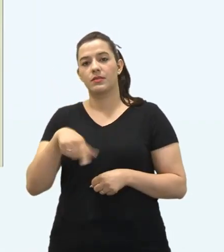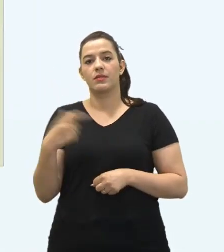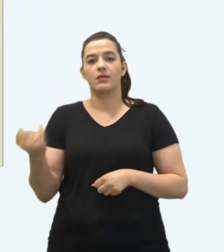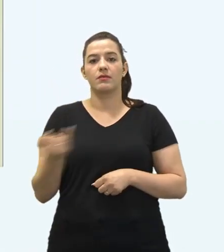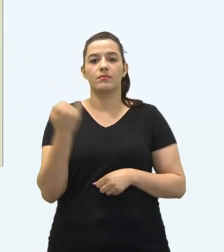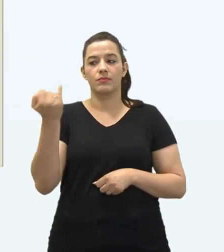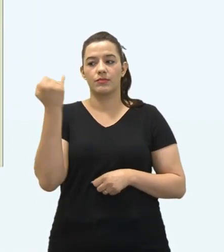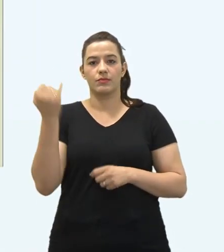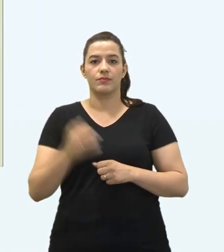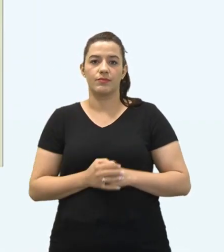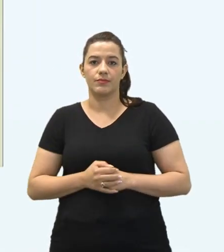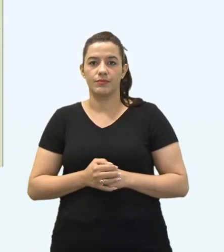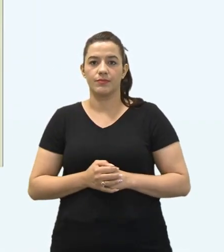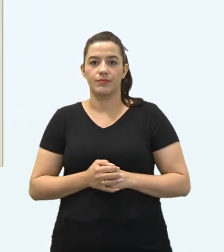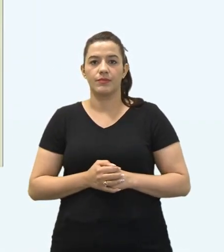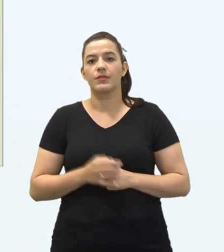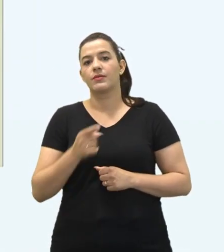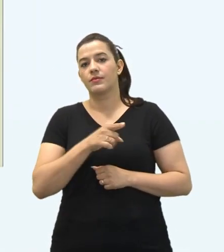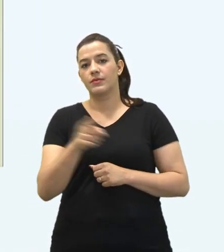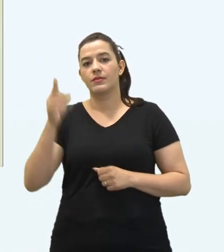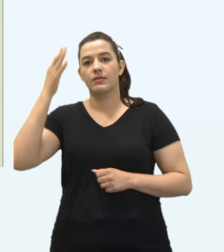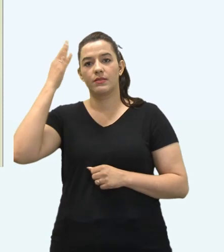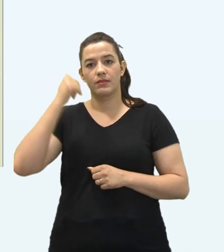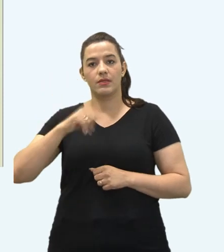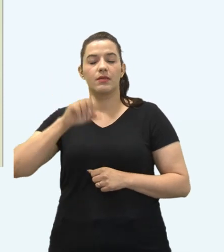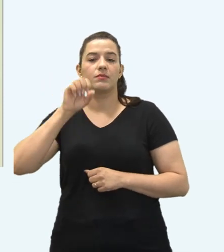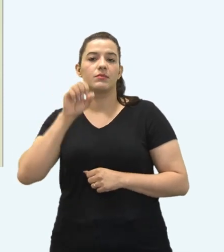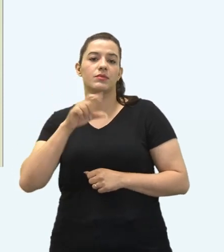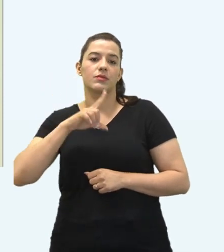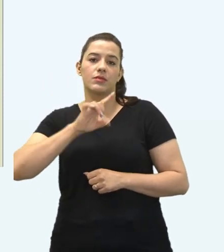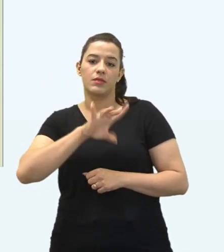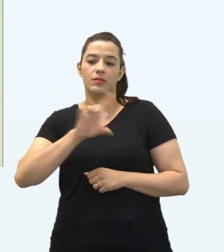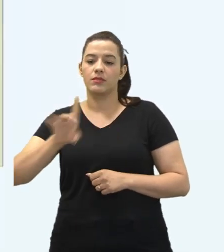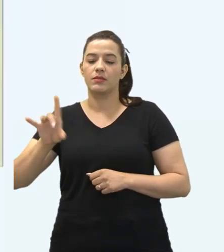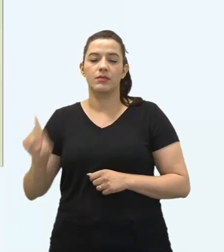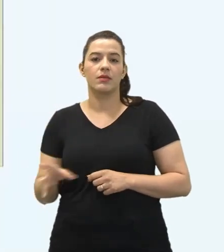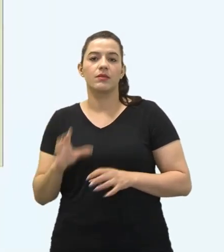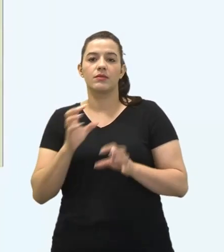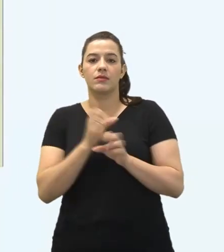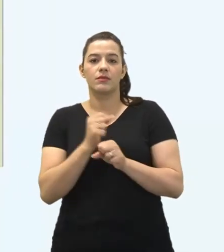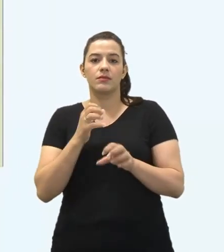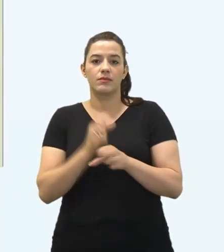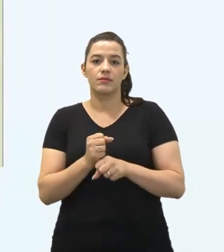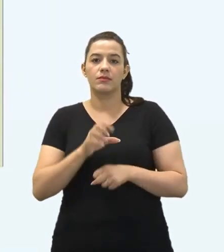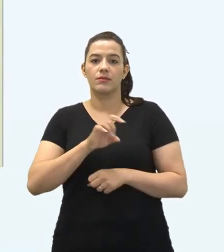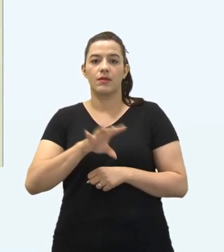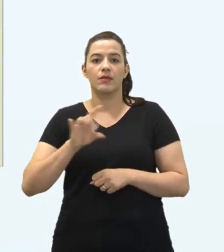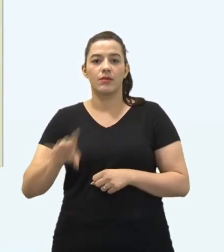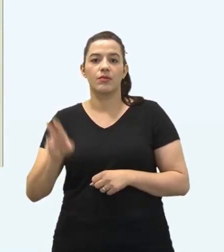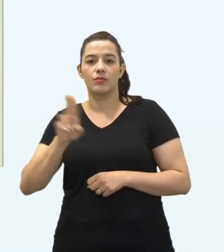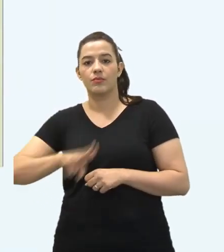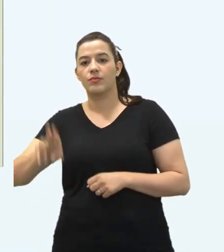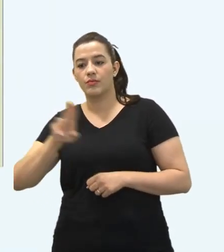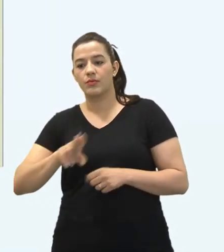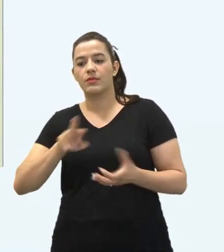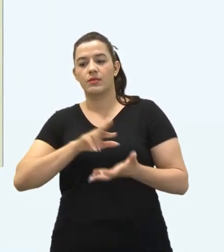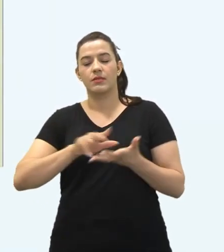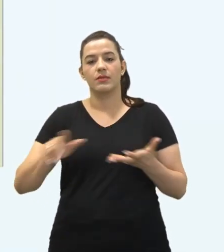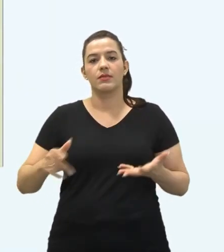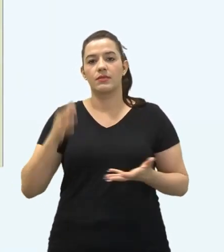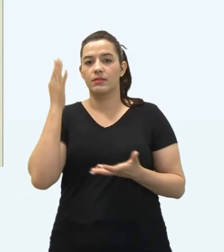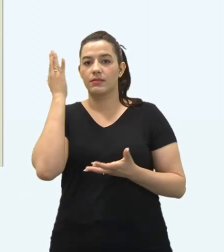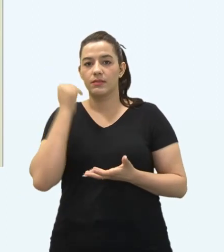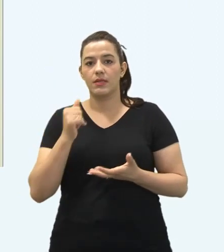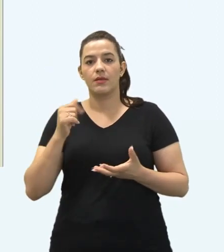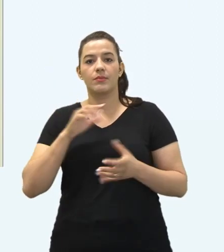é ele sai ruim identificar as equações do 2º grau e aí ele e que ele eram